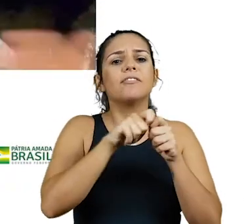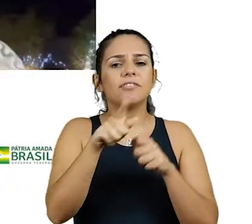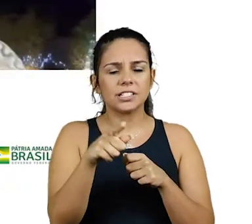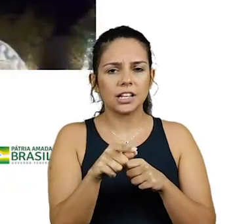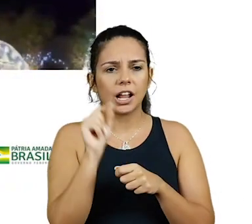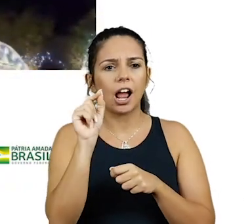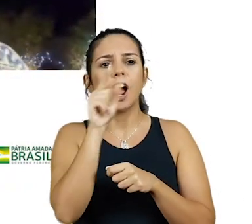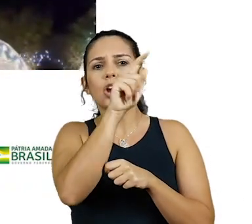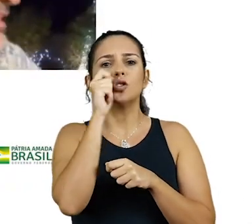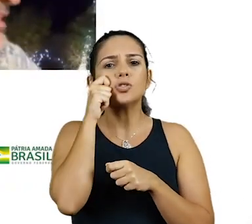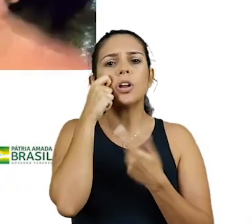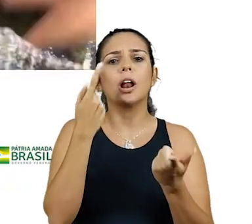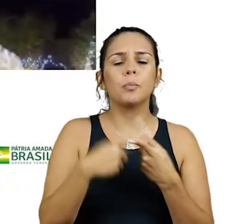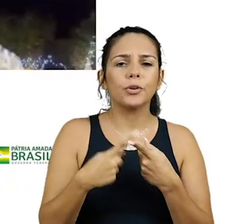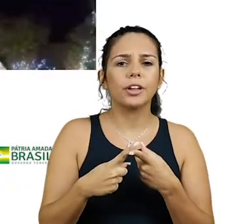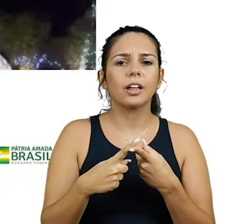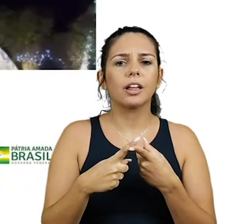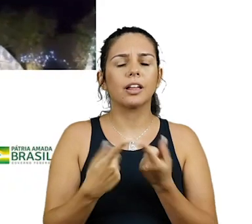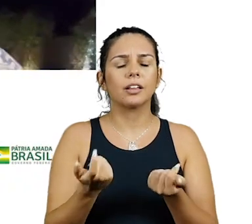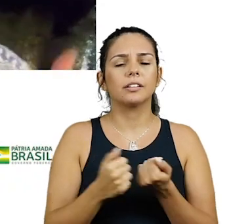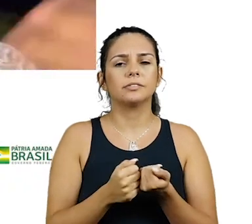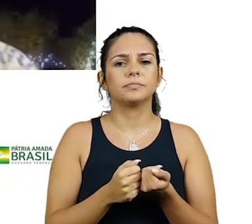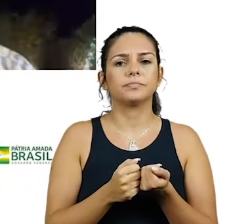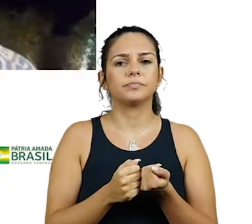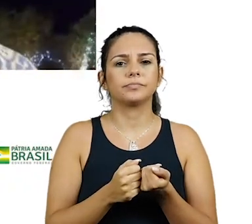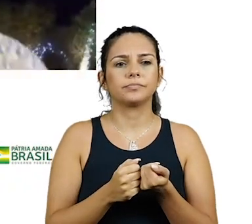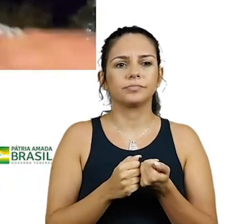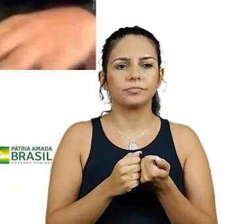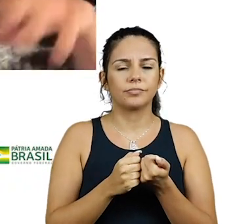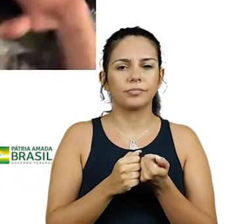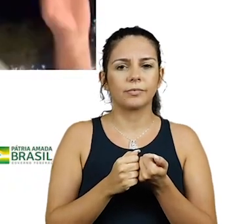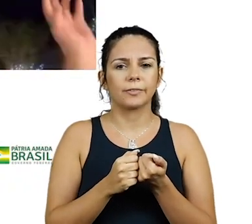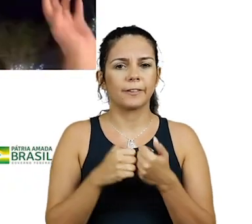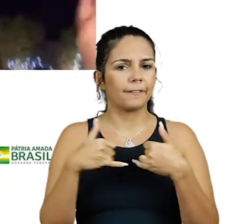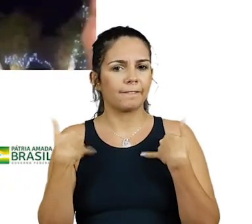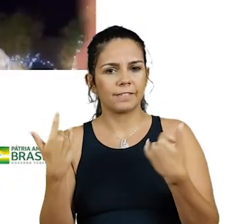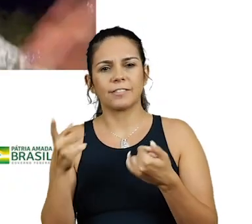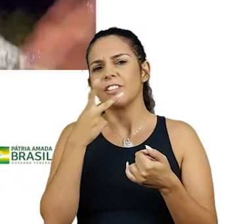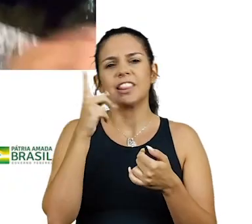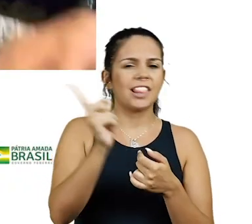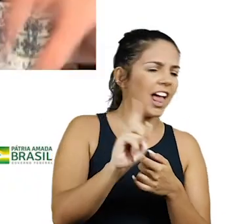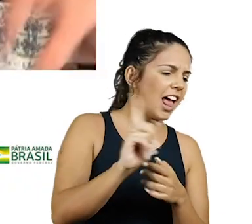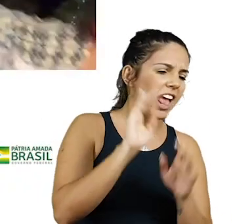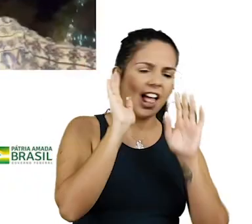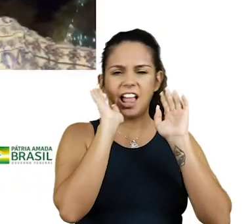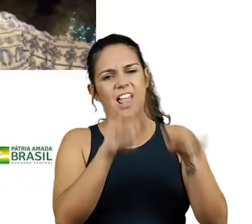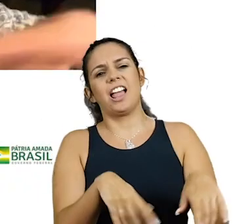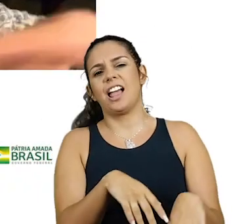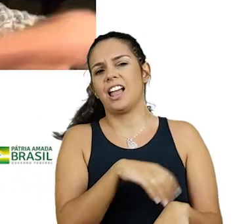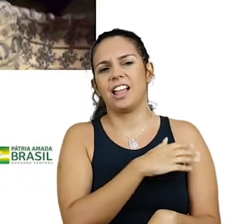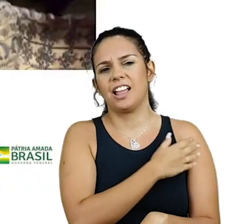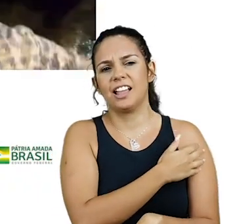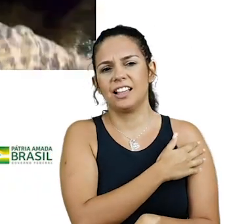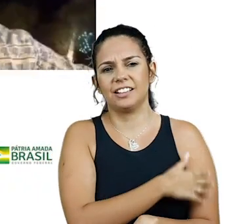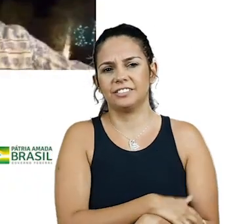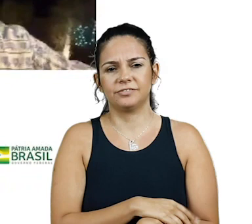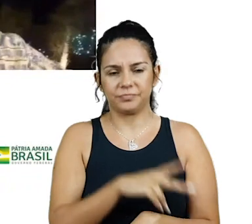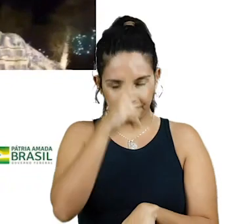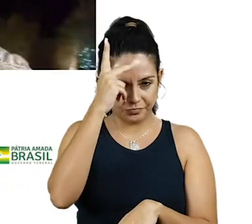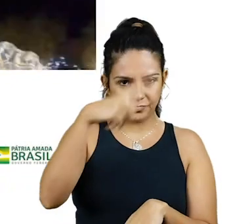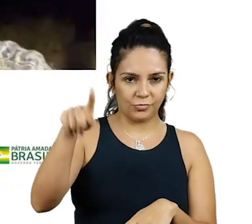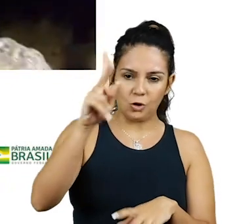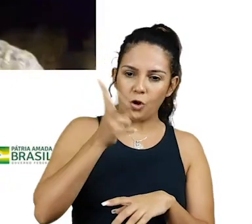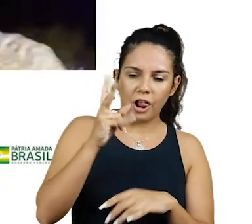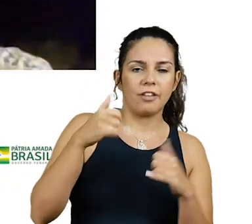lá? Por que ela está chorando? E aí a festa... Aí um monte de gente fala, não, isso aí não é nada. Aí tem gente que